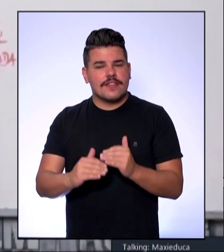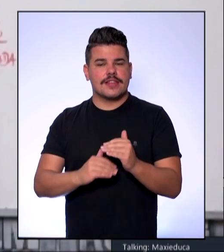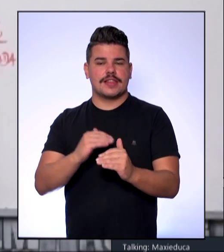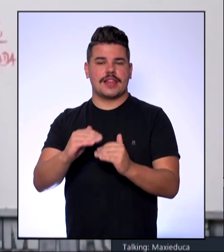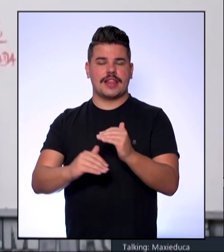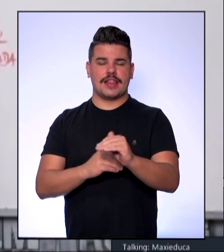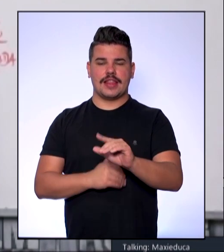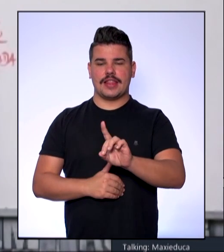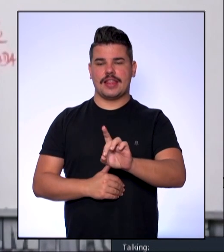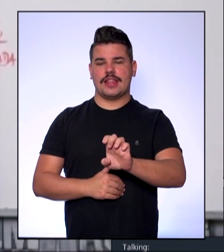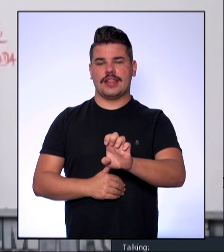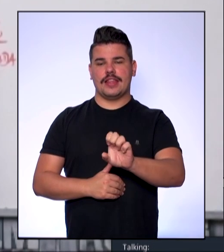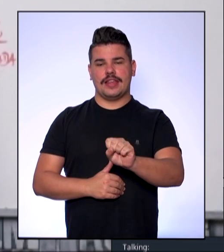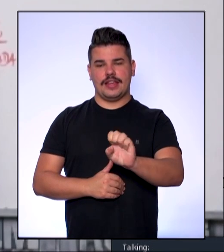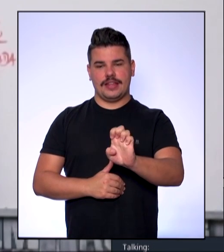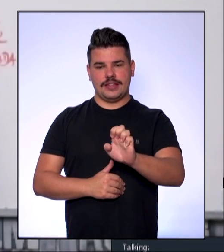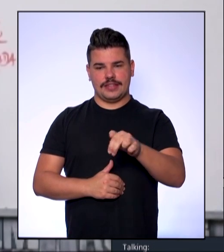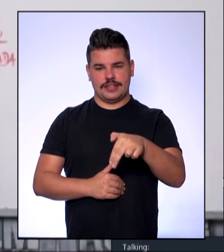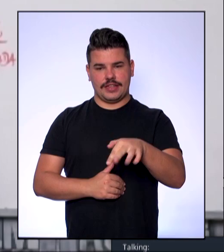desenvolvimento.